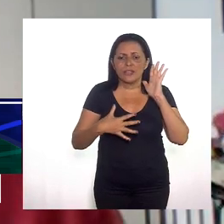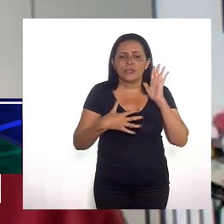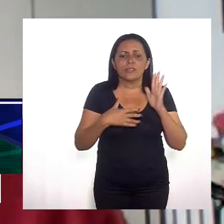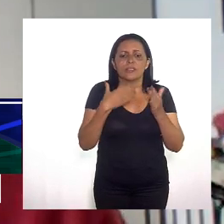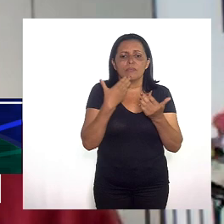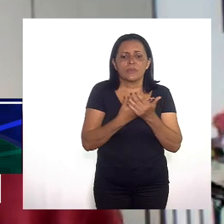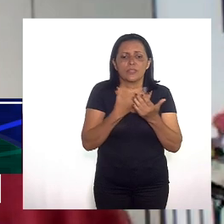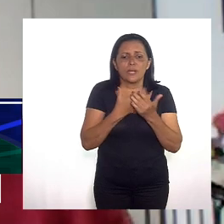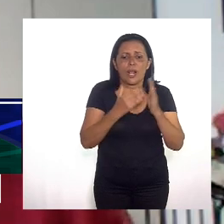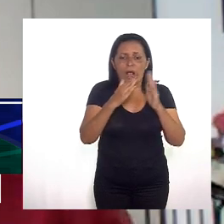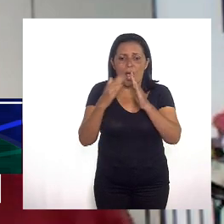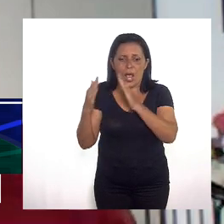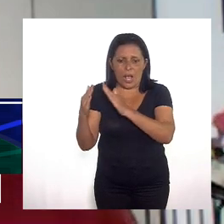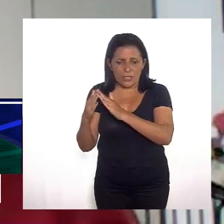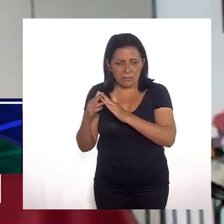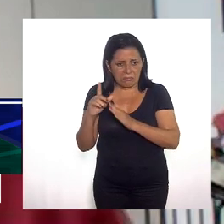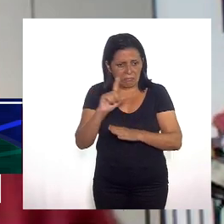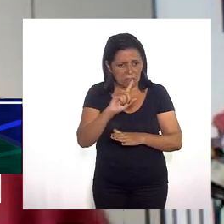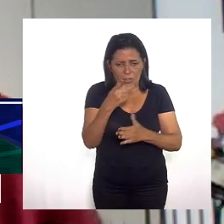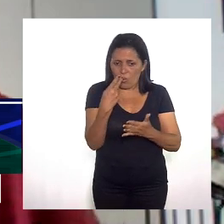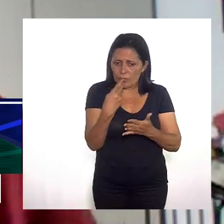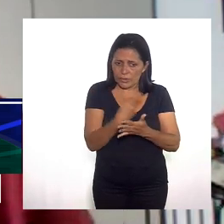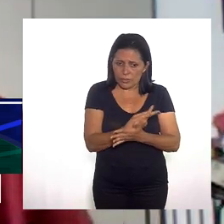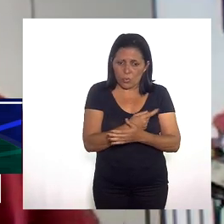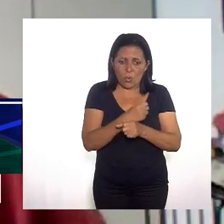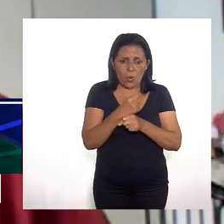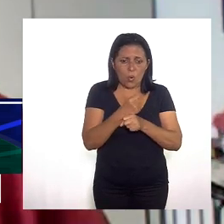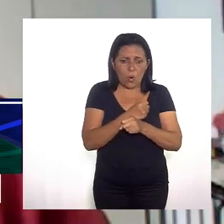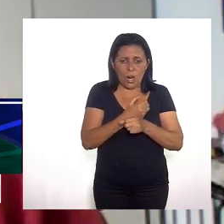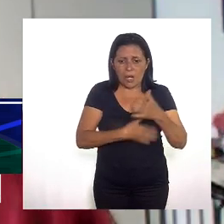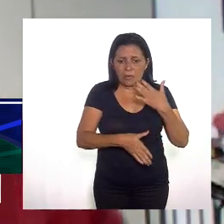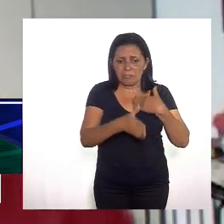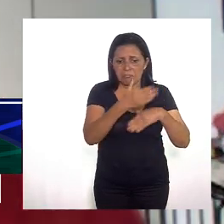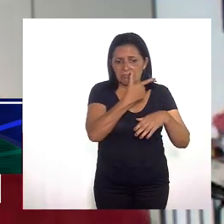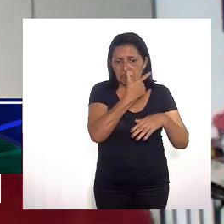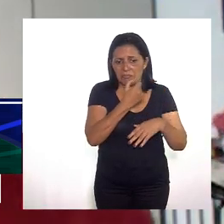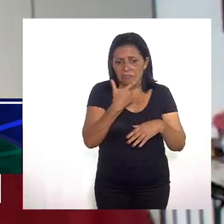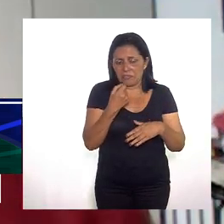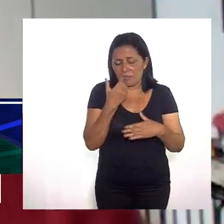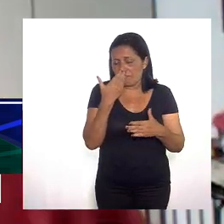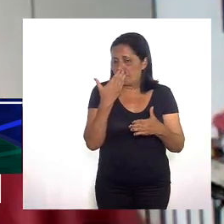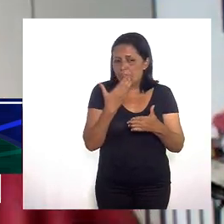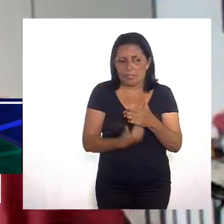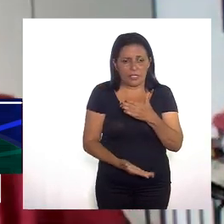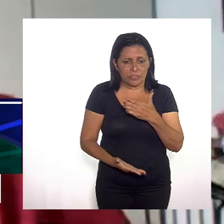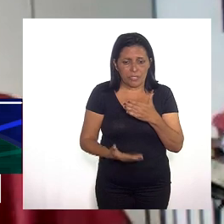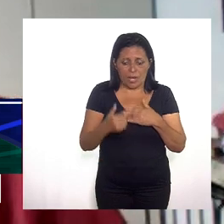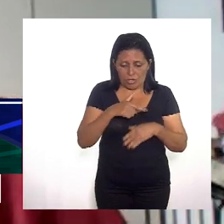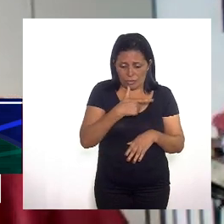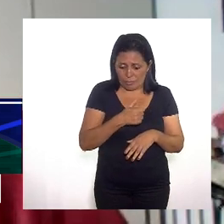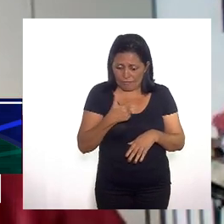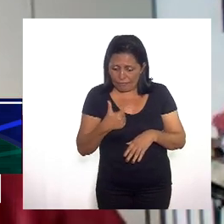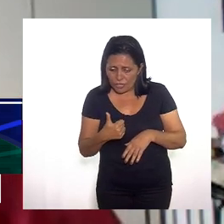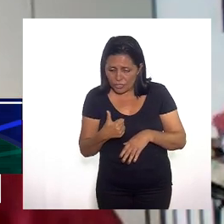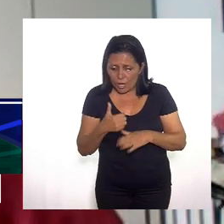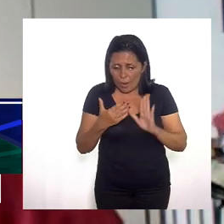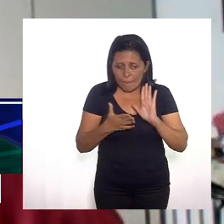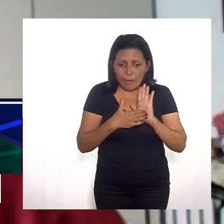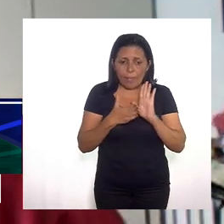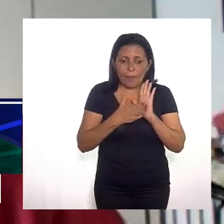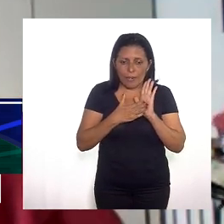dos estudantes, que não aconteceu. Então, foi um ano letivo praticamente perdido. Esse ano, a gente começa com uma